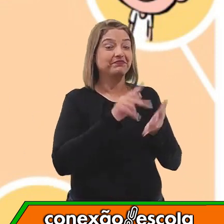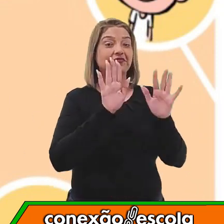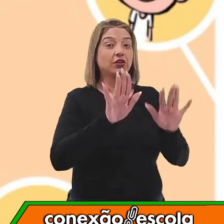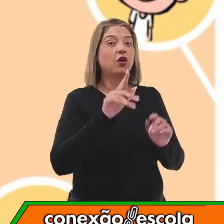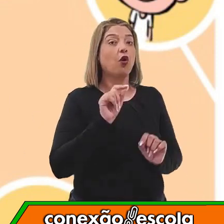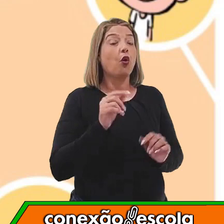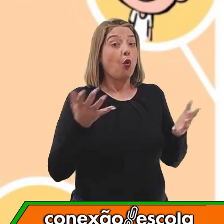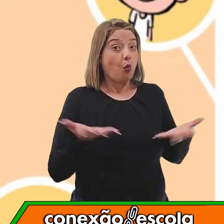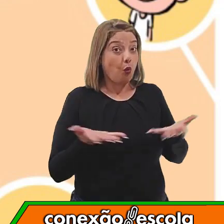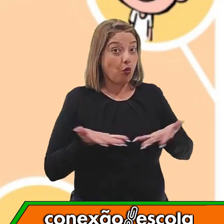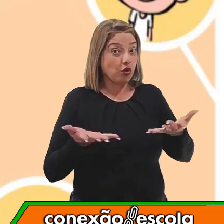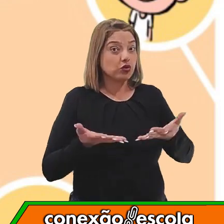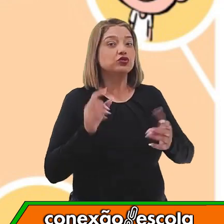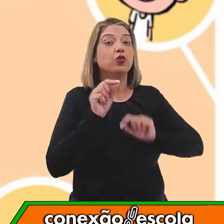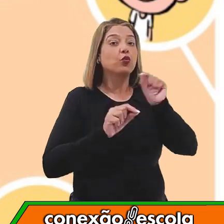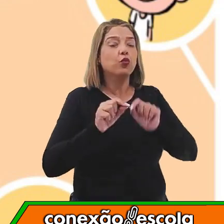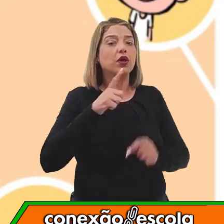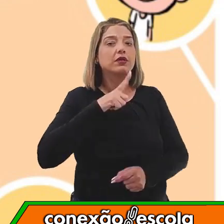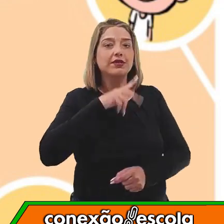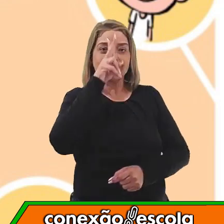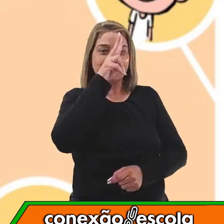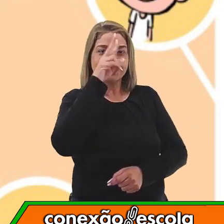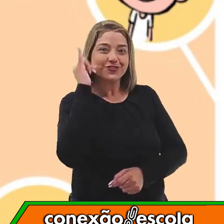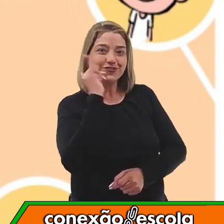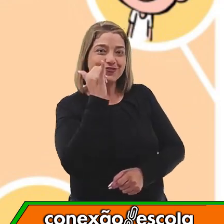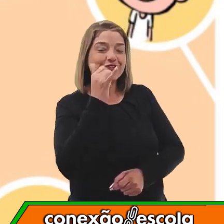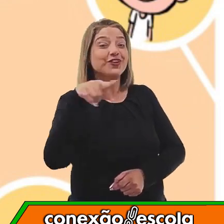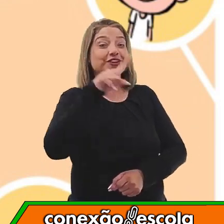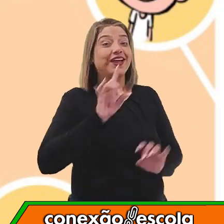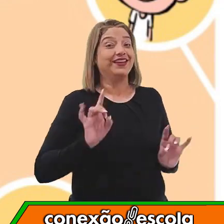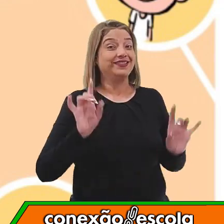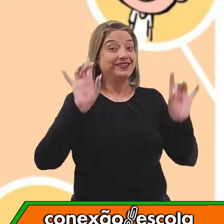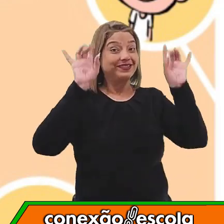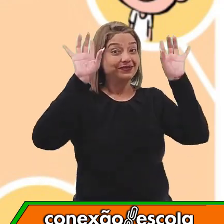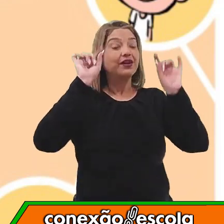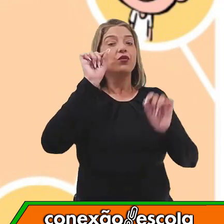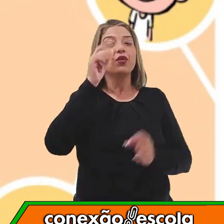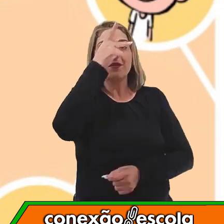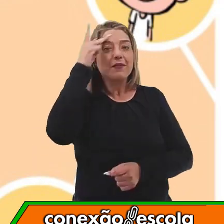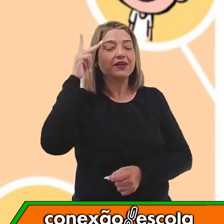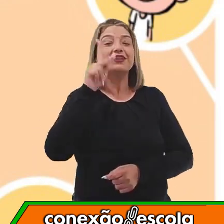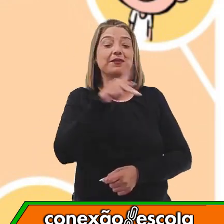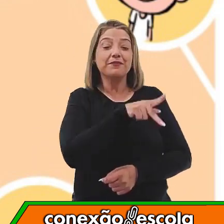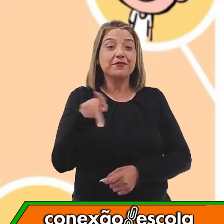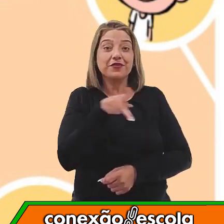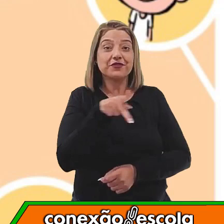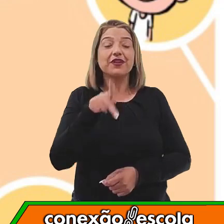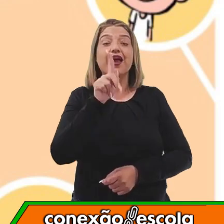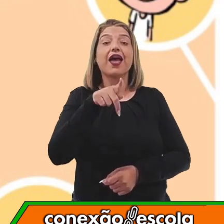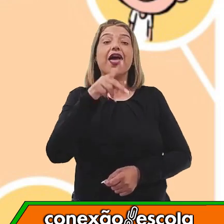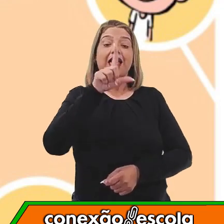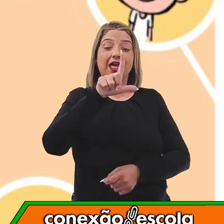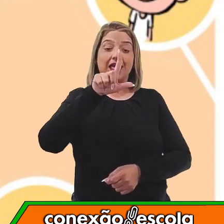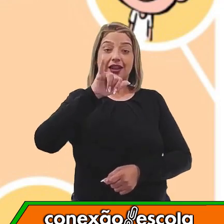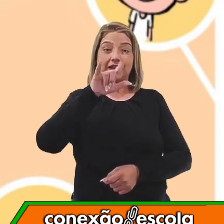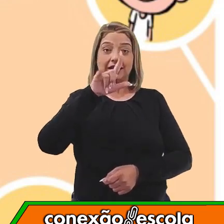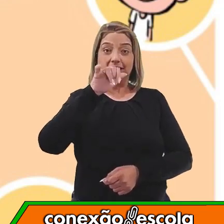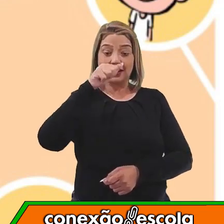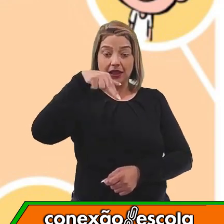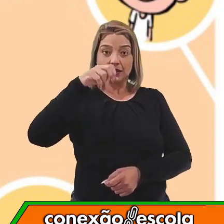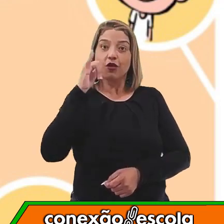pessoal, hoje vamos ouvir uma história muito especial contada pela professora Liliane